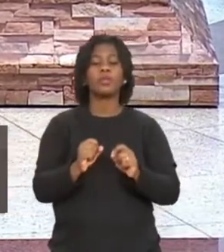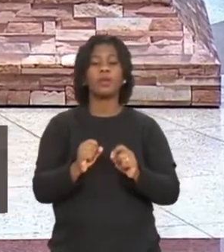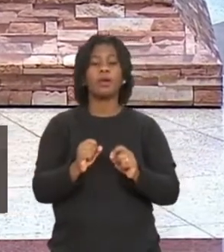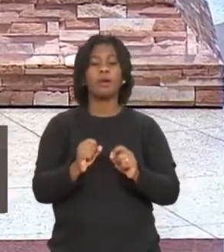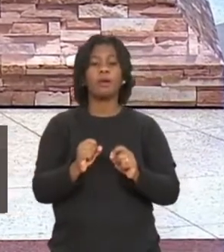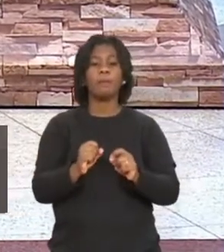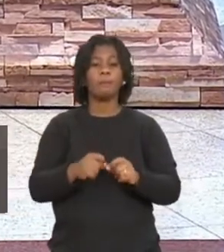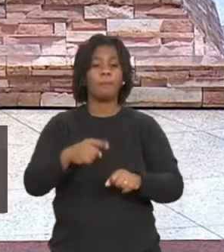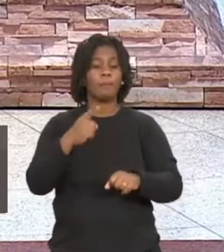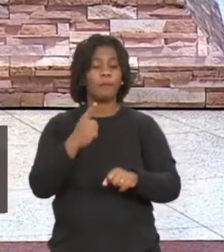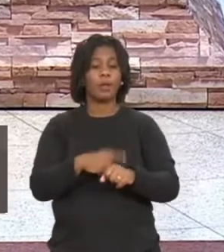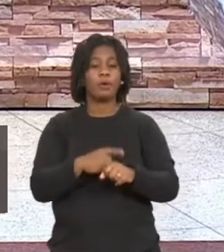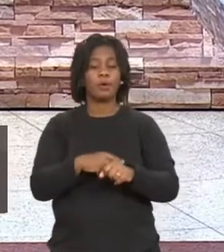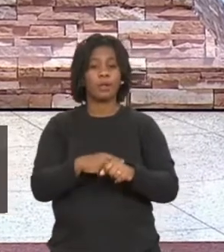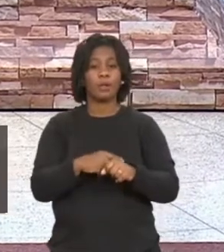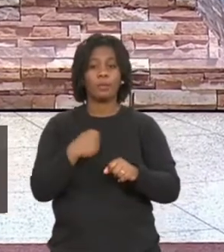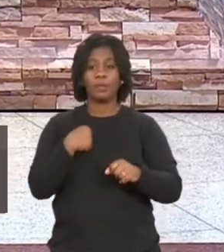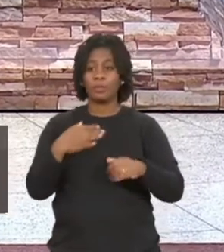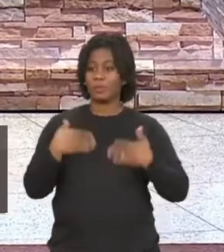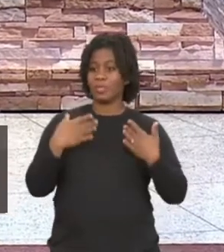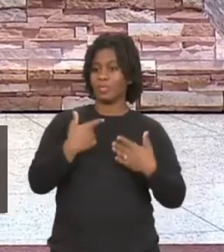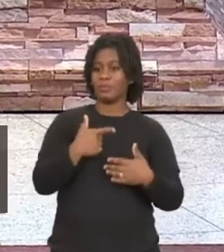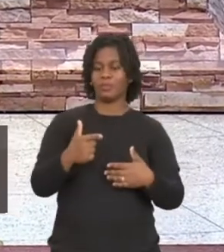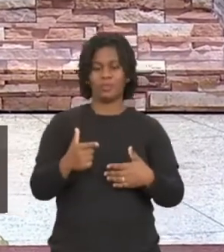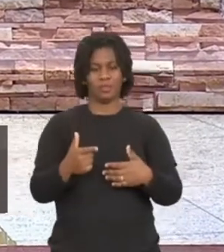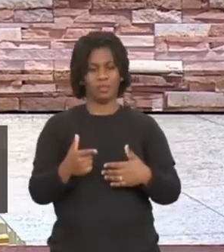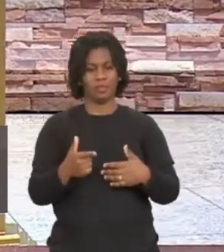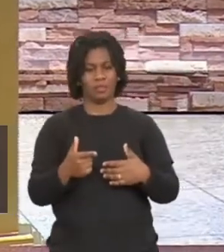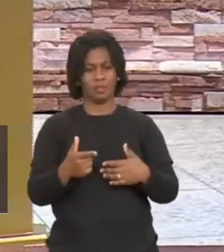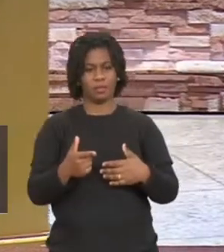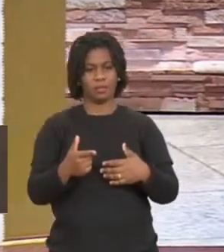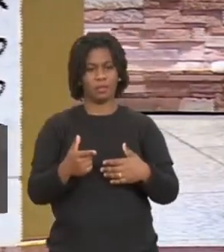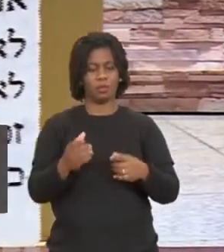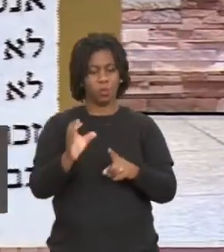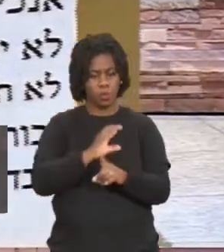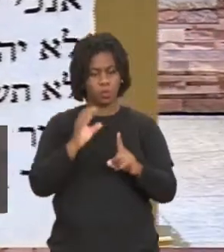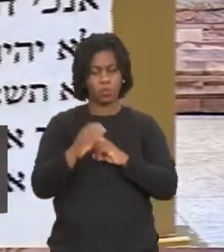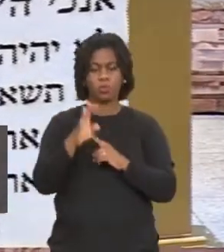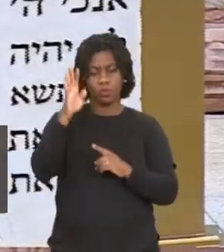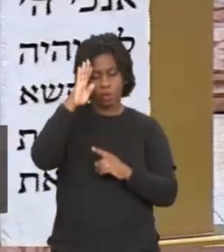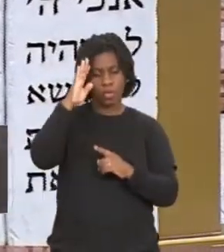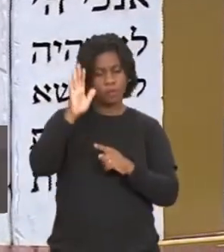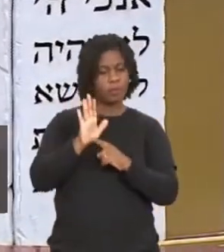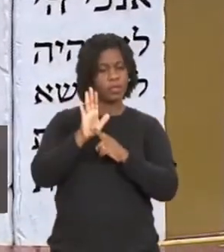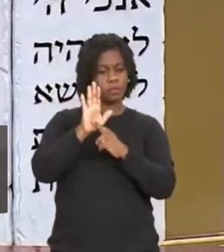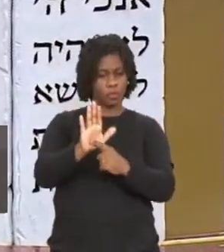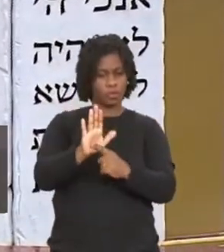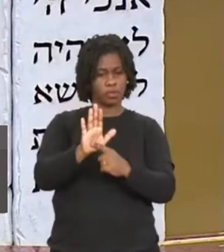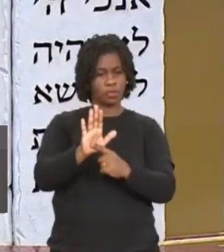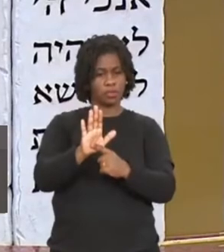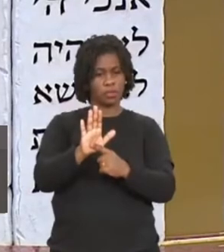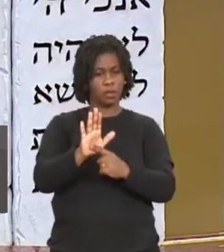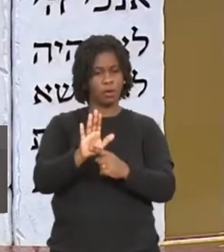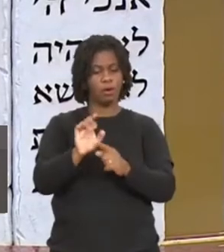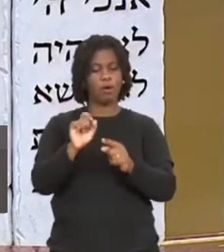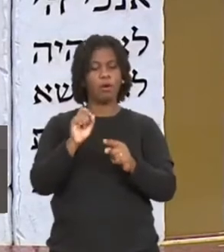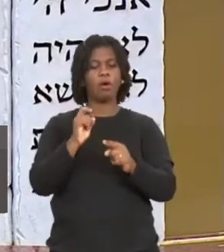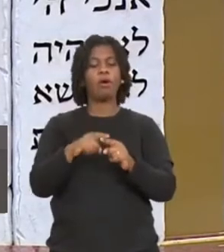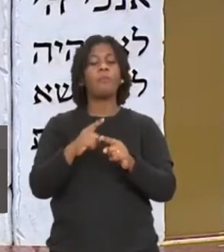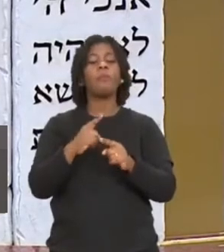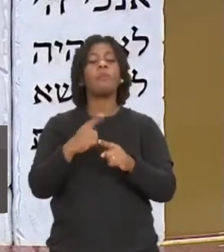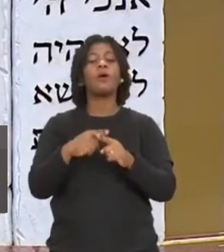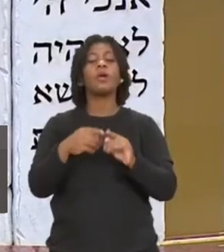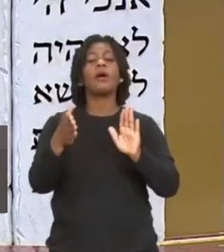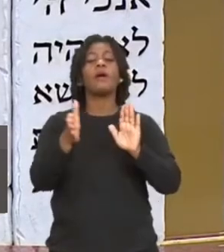surpresa. E a reunião de quarta-feira mostra isso. Porque a proposta da reunião de